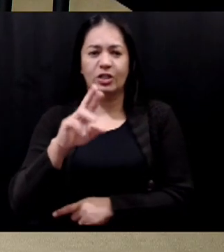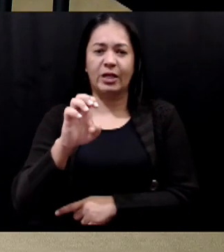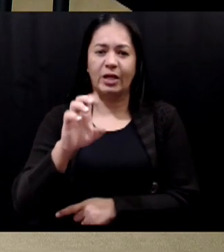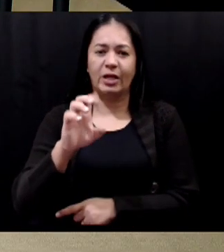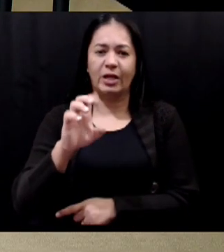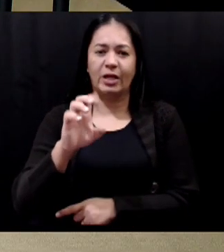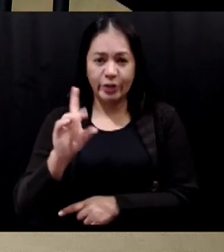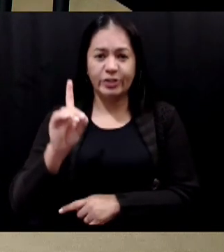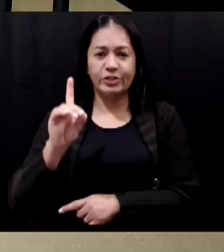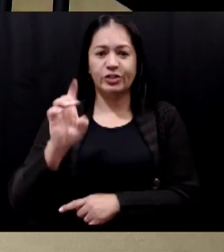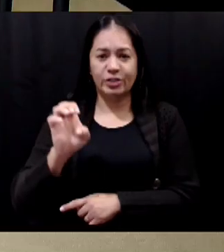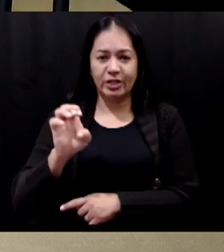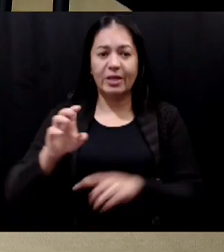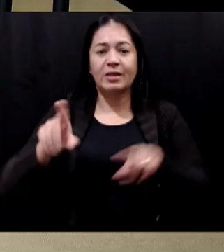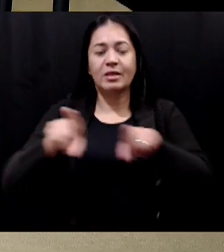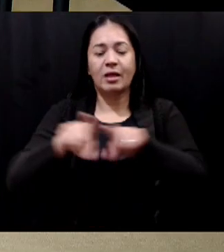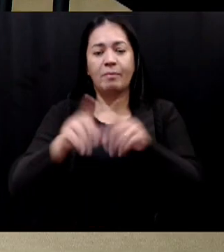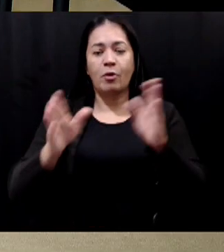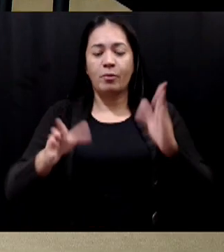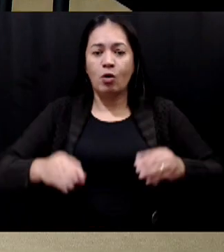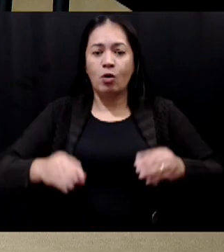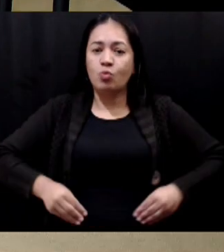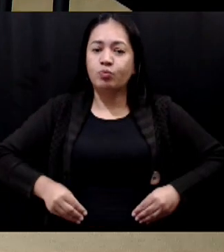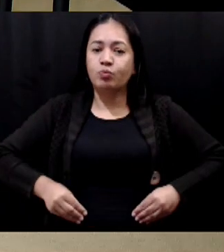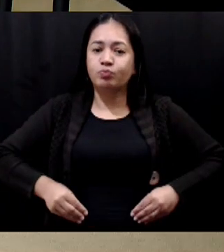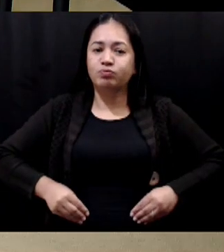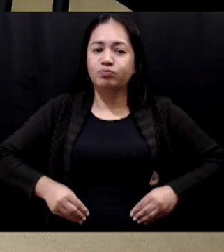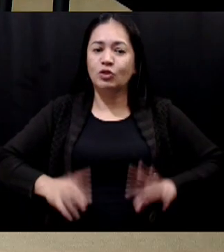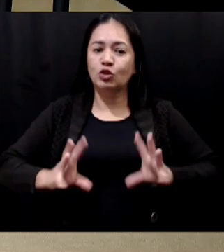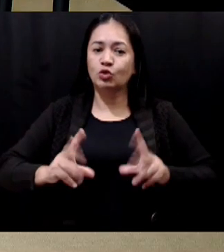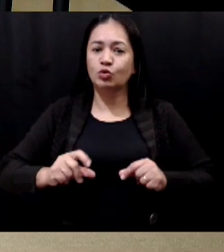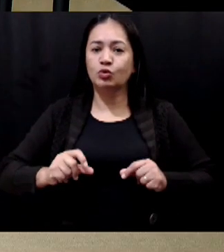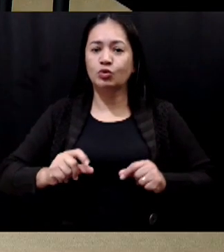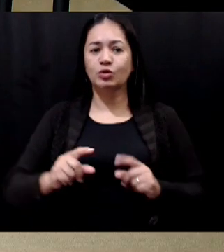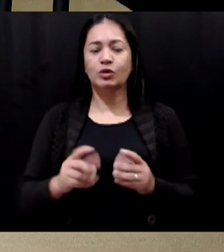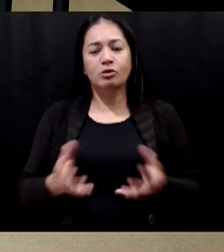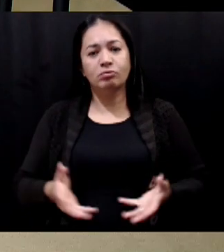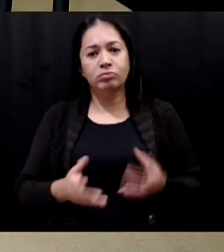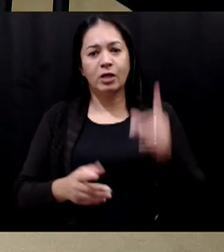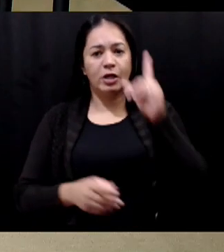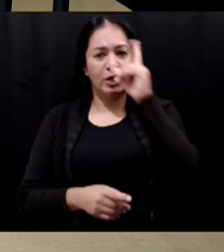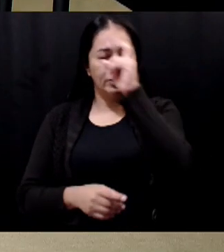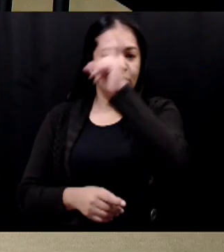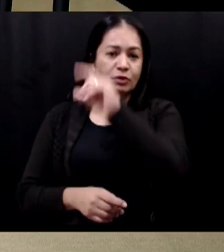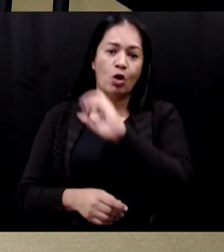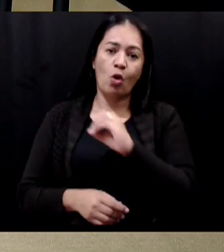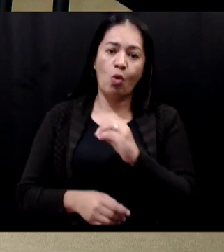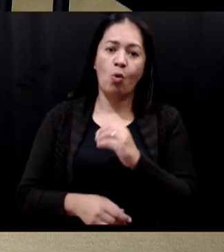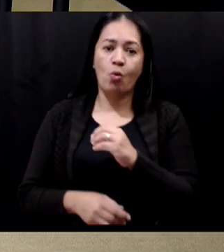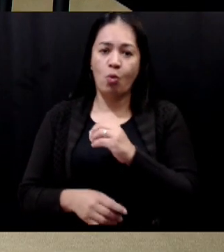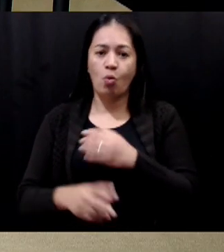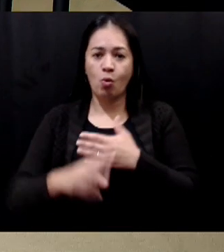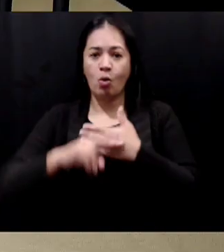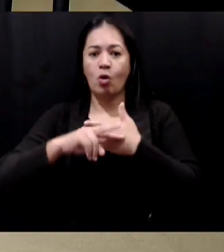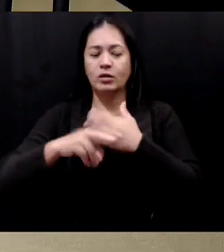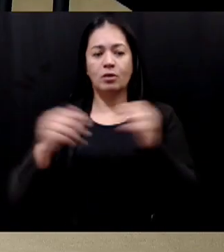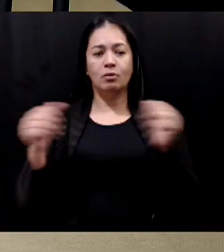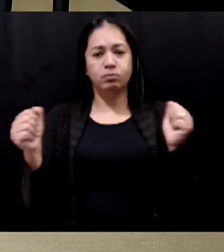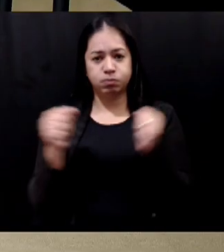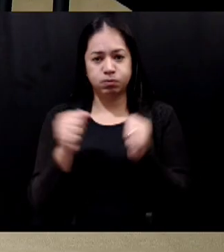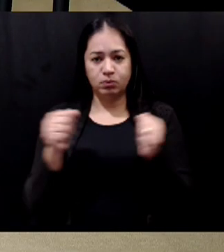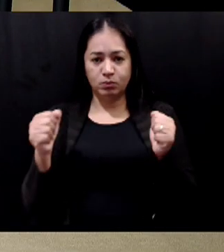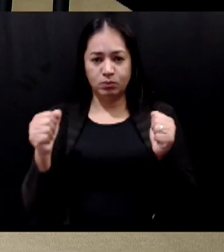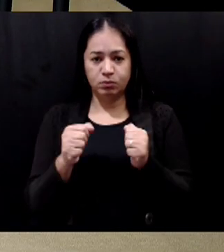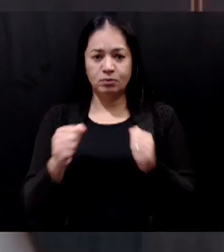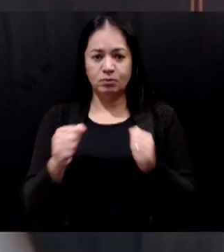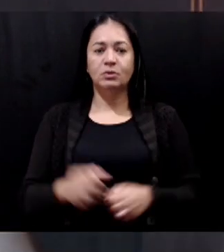contribui aí com essa questão da dificuldade, ou então o efeito sanfona, né, quando a gente fala de emagrecimento. Aí, com